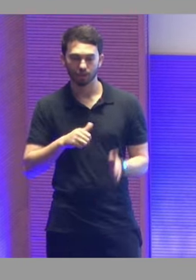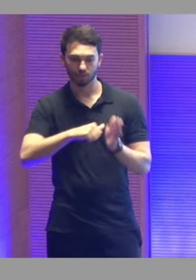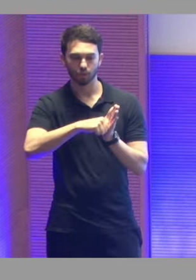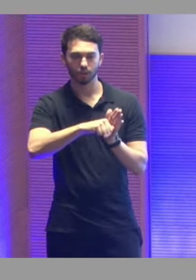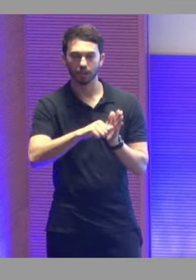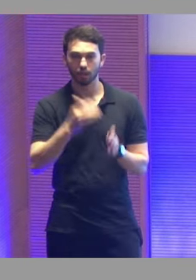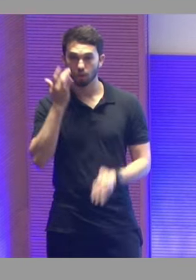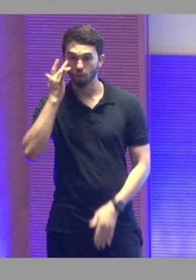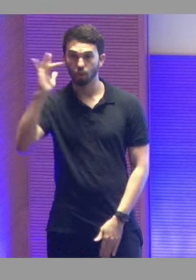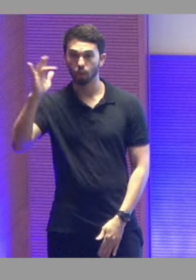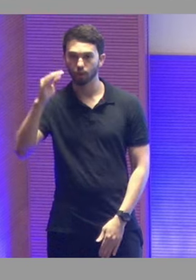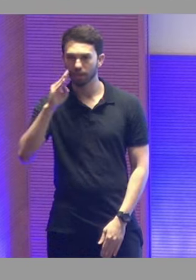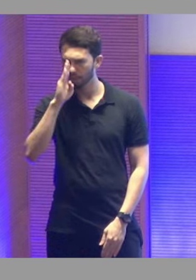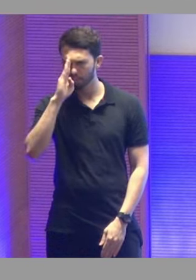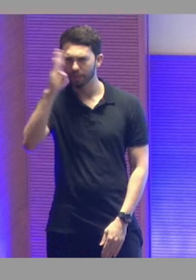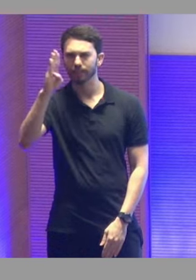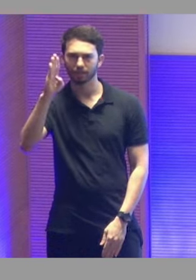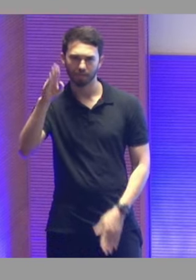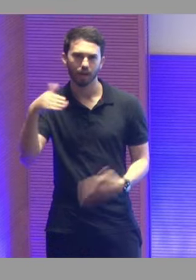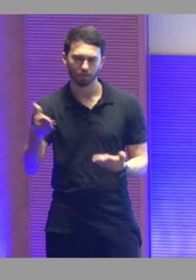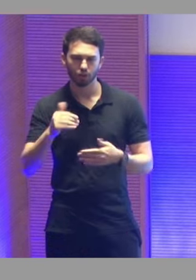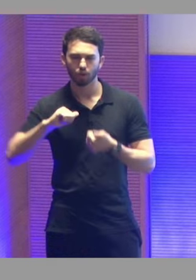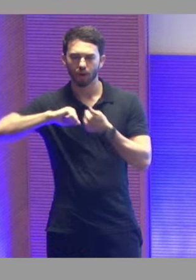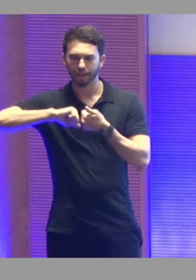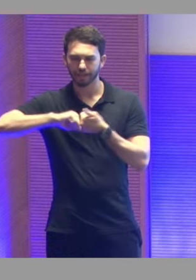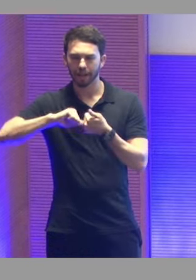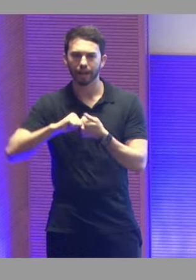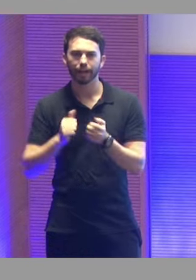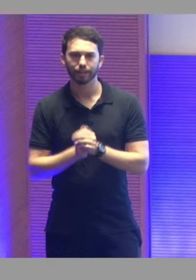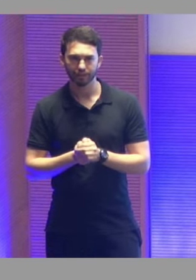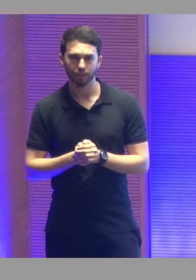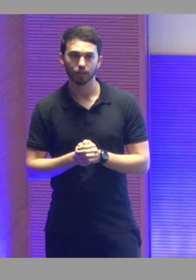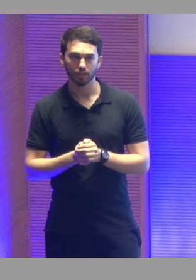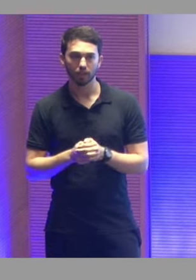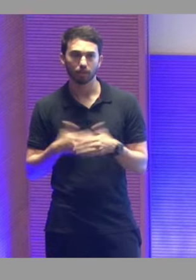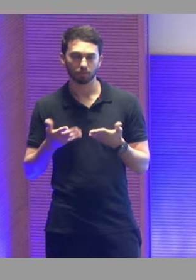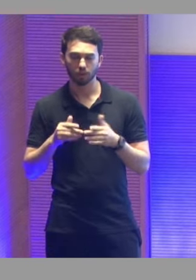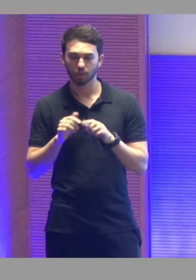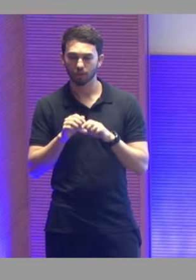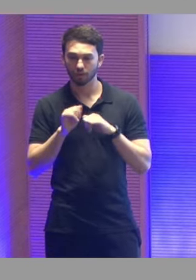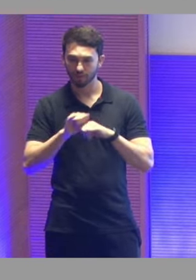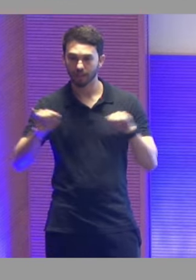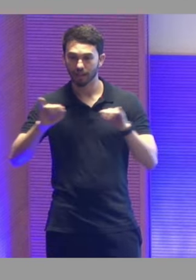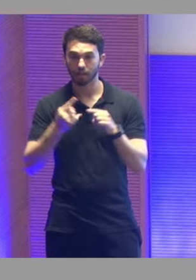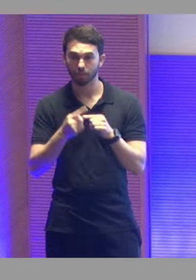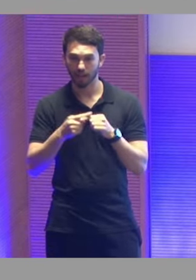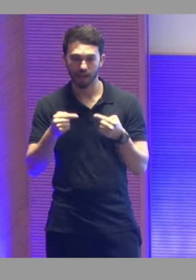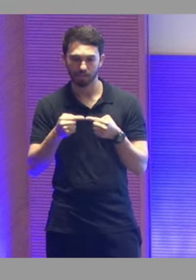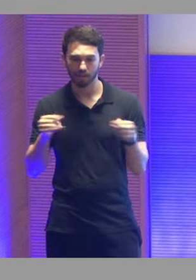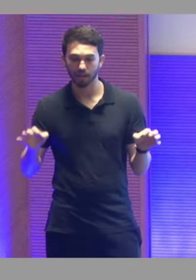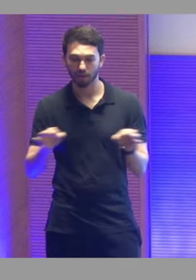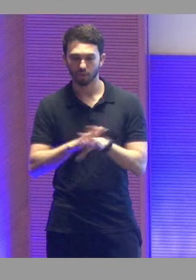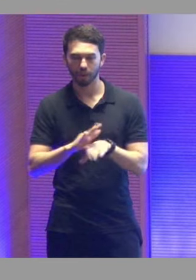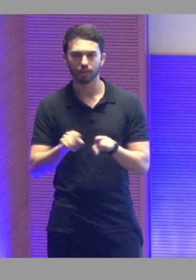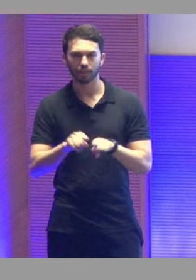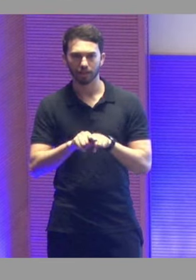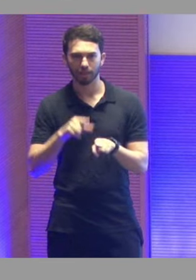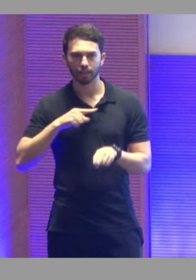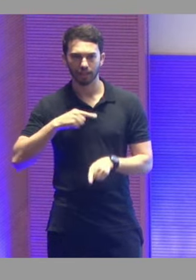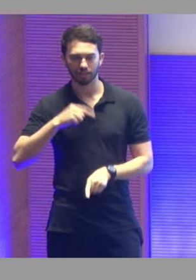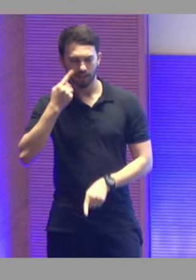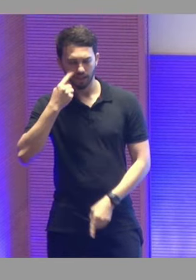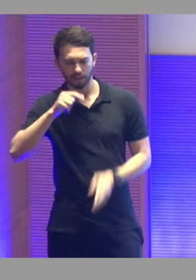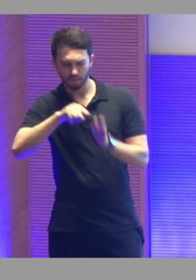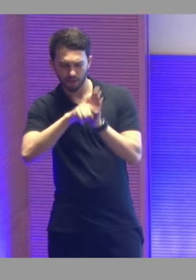selo ouro que é o mais alto nível de qualidade credibilidade do inventário porque é o inventário que foi publicado completo e que passou por um processo de verificação